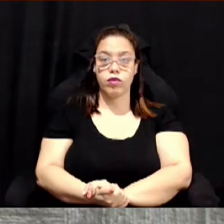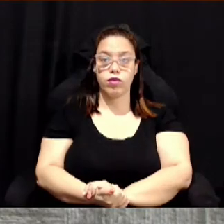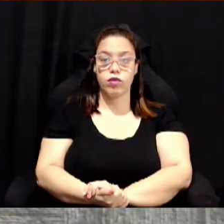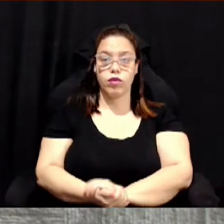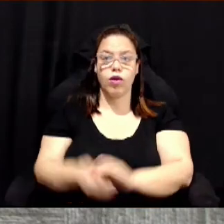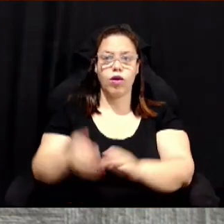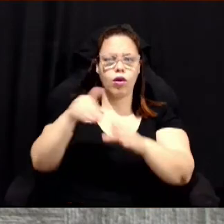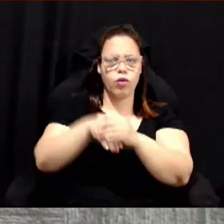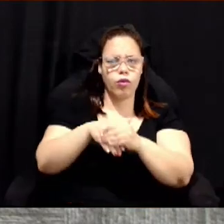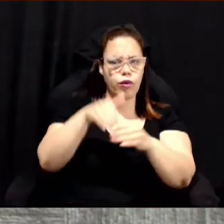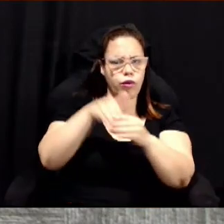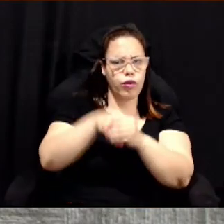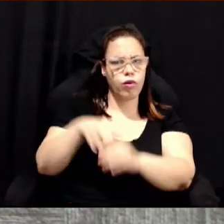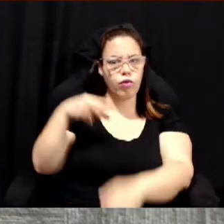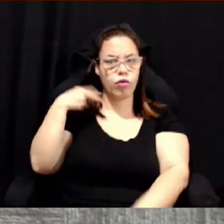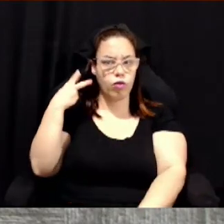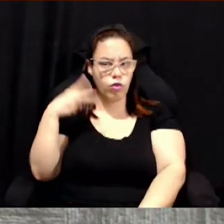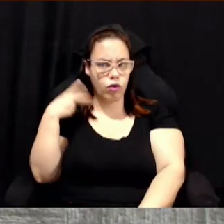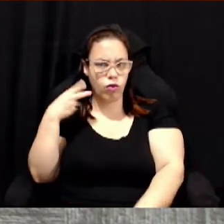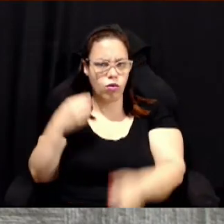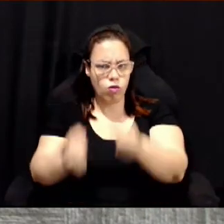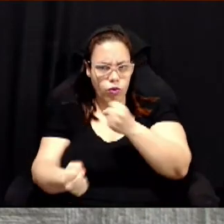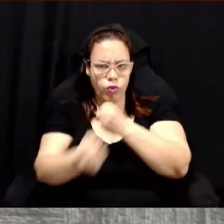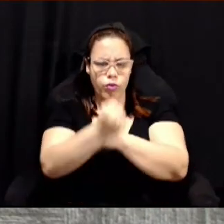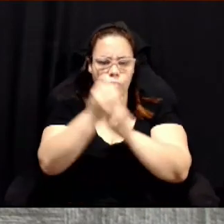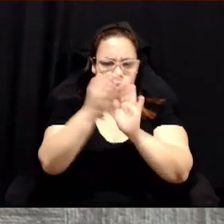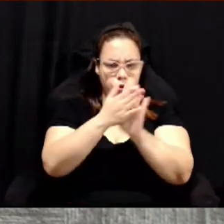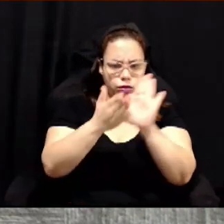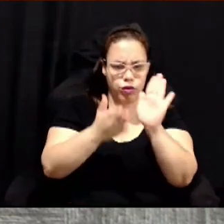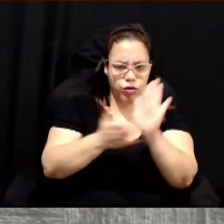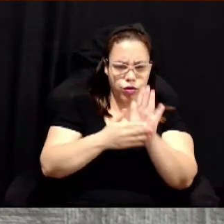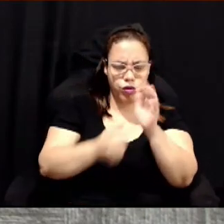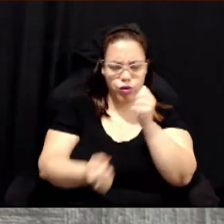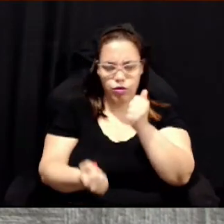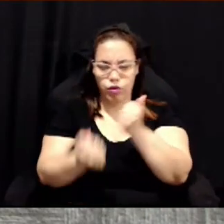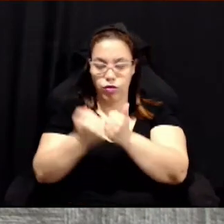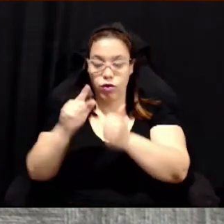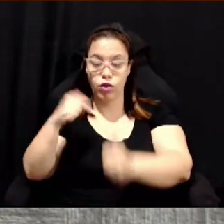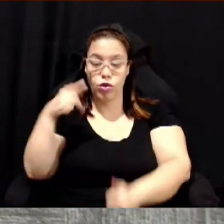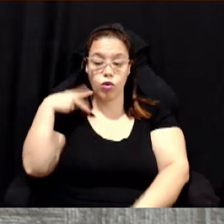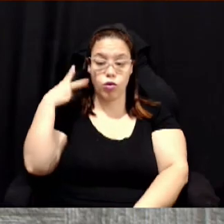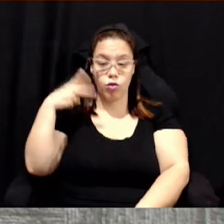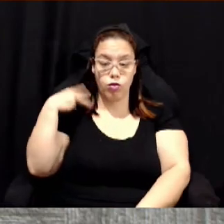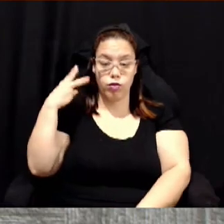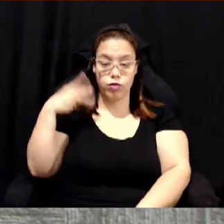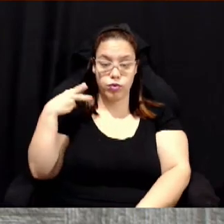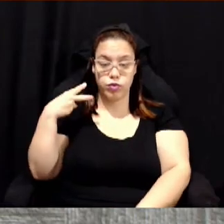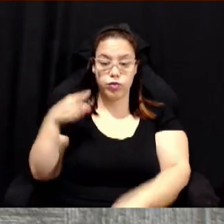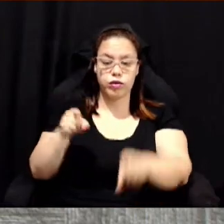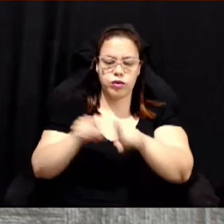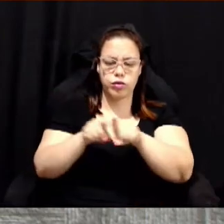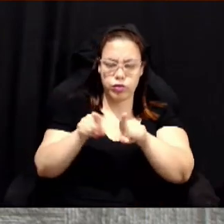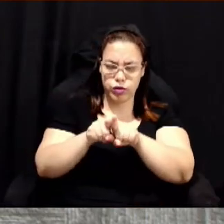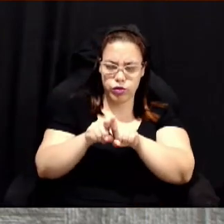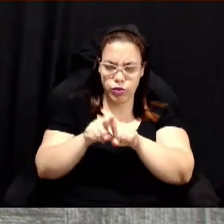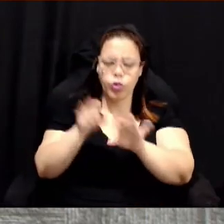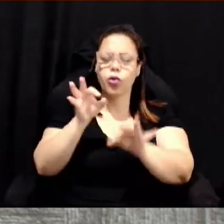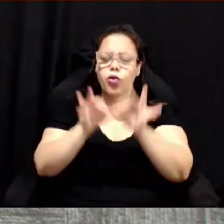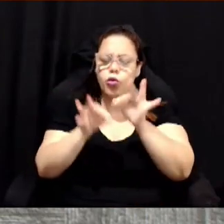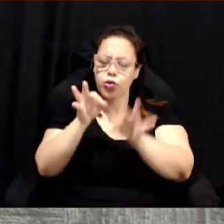o vereador defendeu a proposta com apoio de outros parlamentares e também justificou